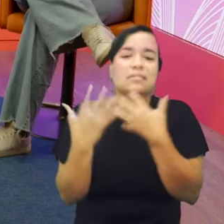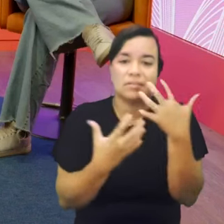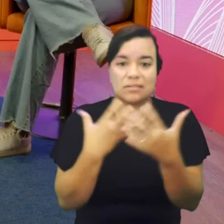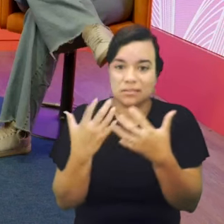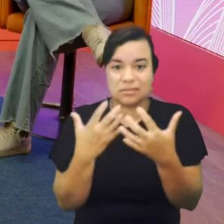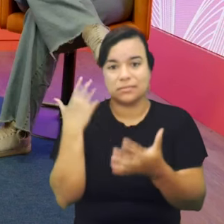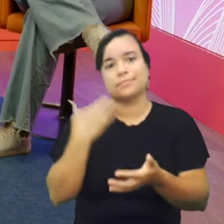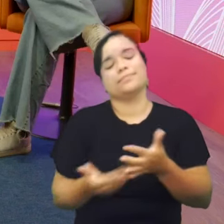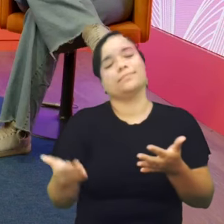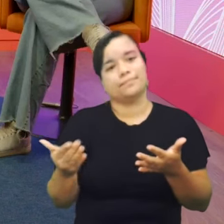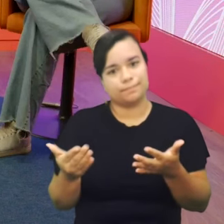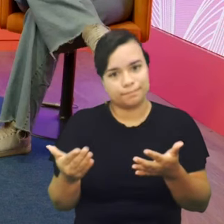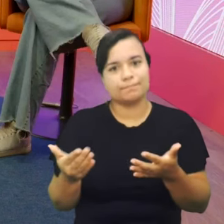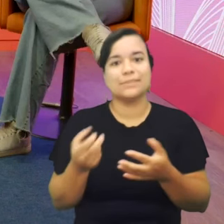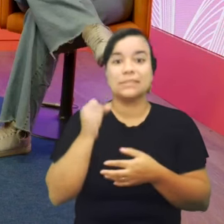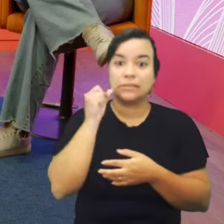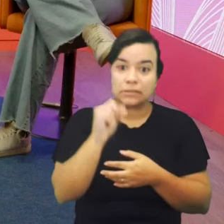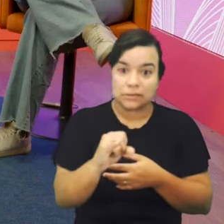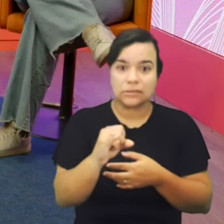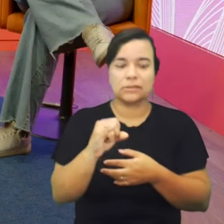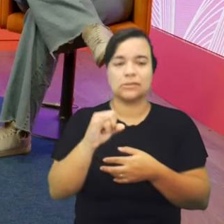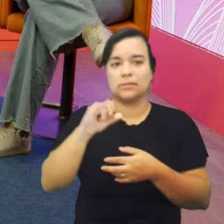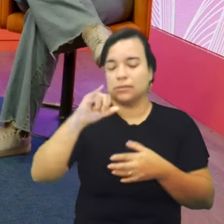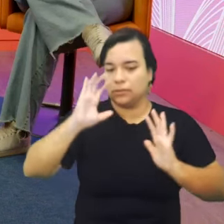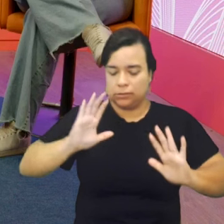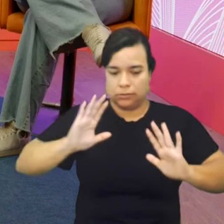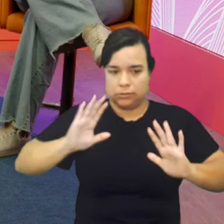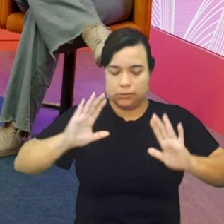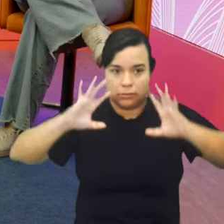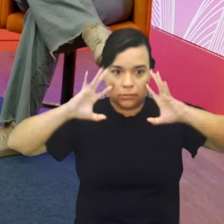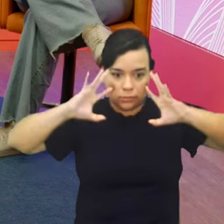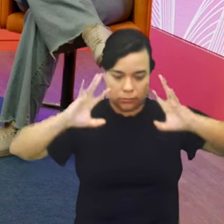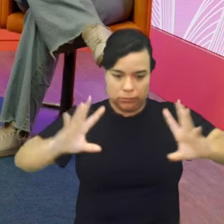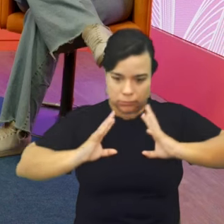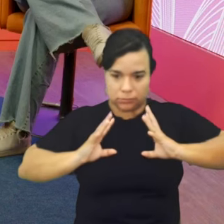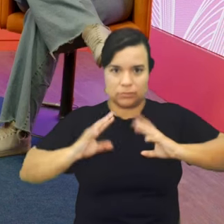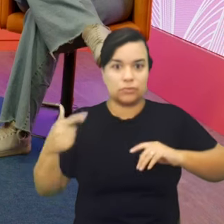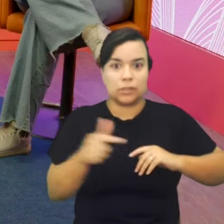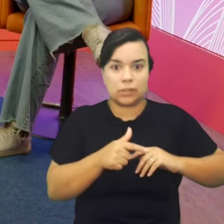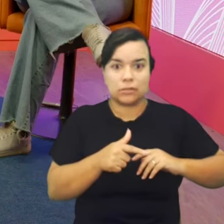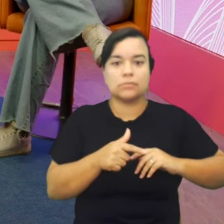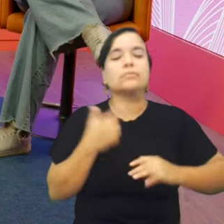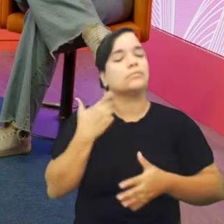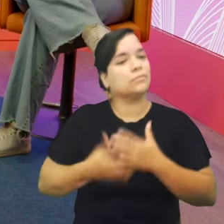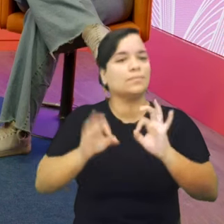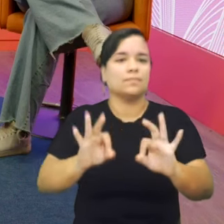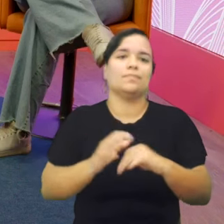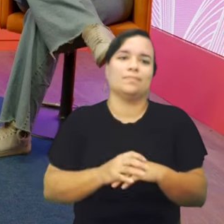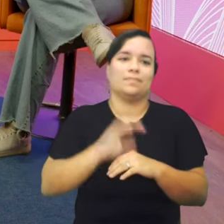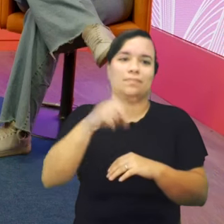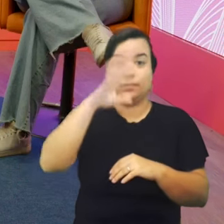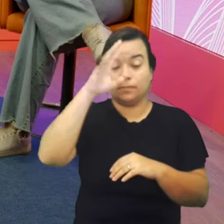nessa caminhada, né? Se a gente não voltar para si. Quando a gente olha todas as competências do futuro,